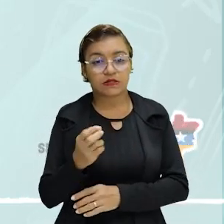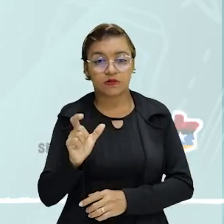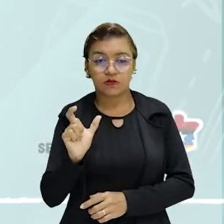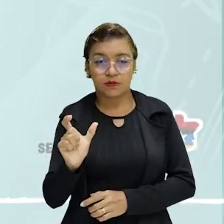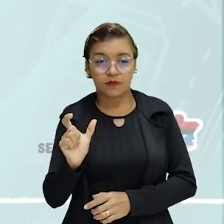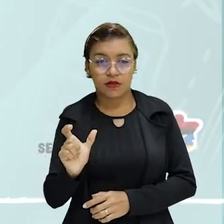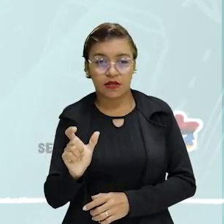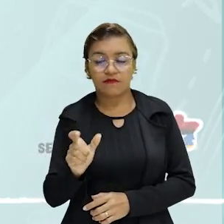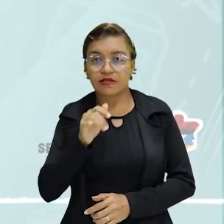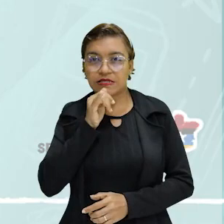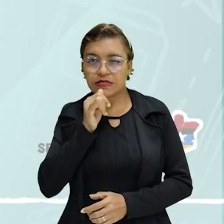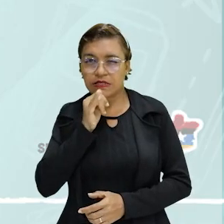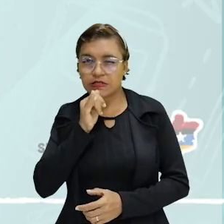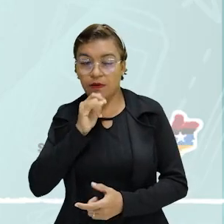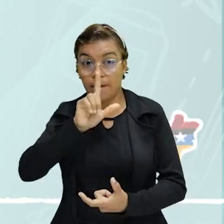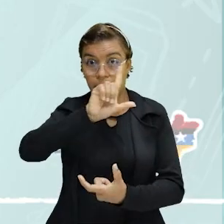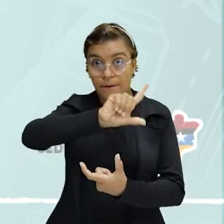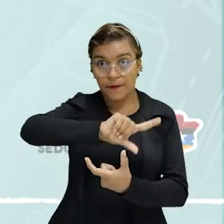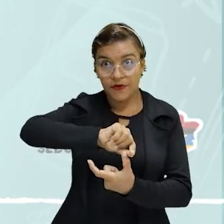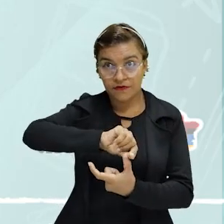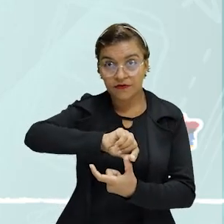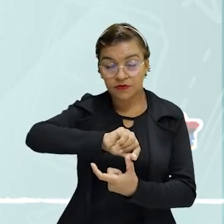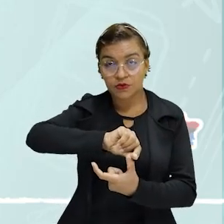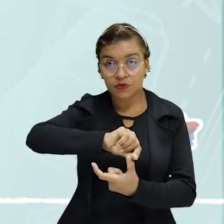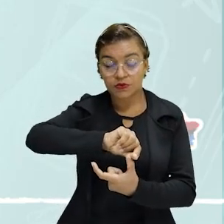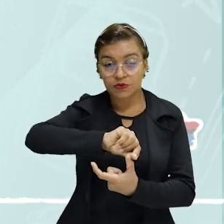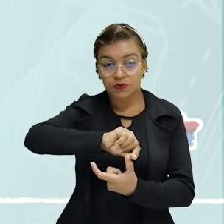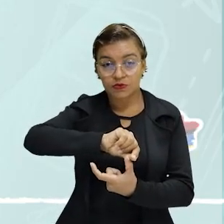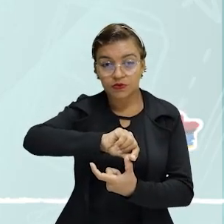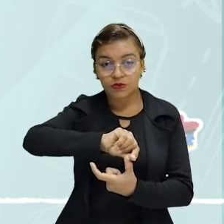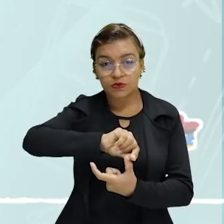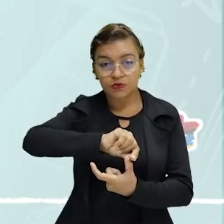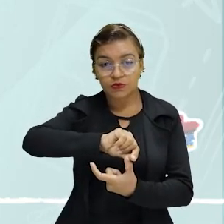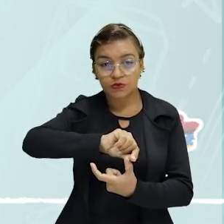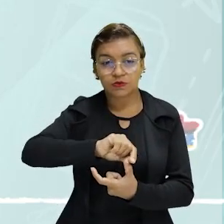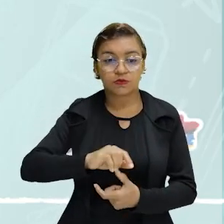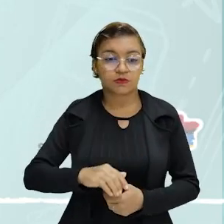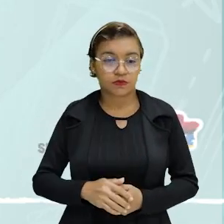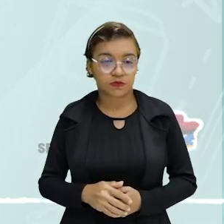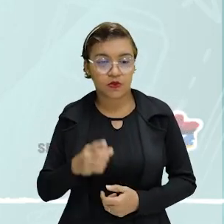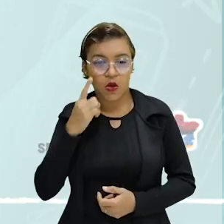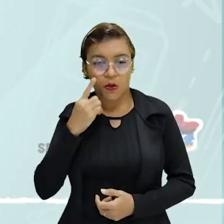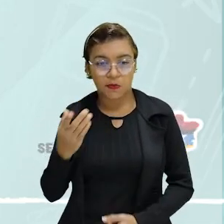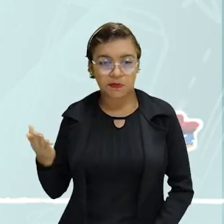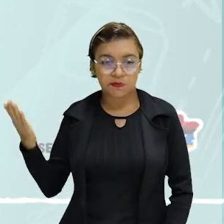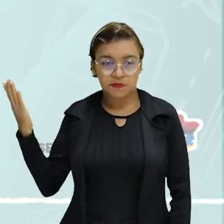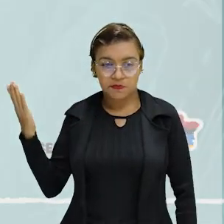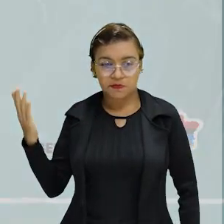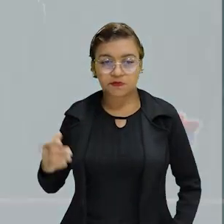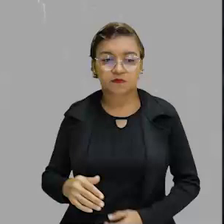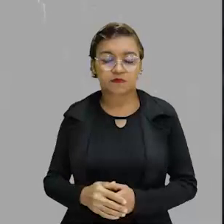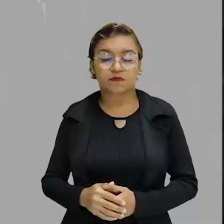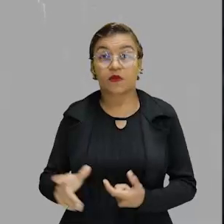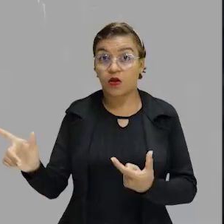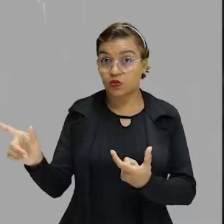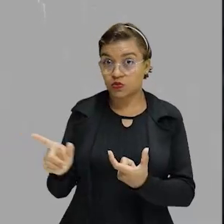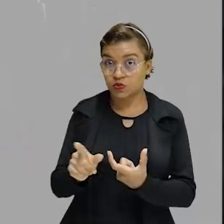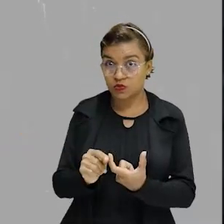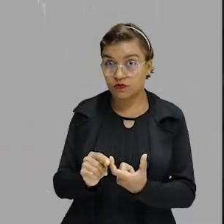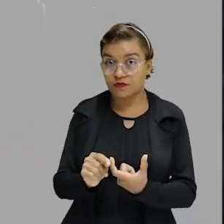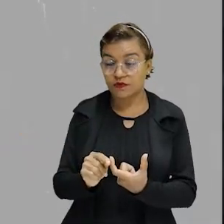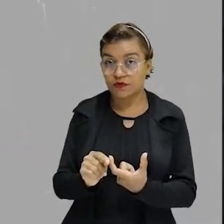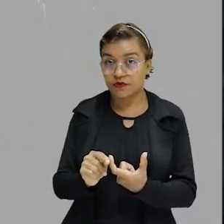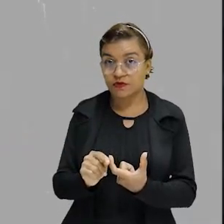grupos. Prefixos, vêm antes do radical, incompatível, subsolo, autoescola. Sufixos,